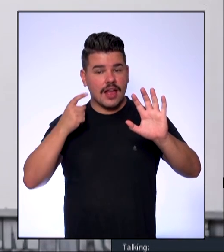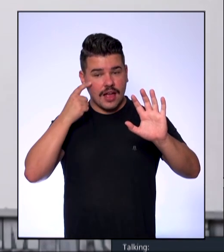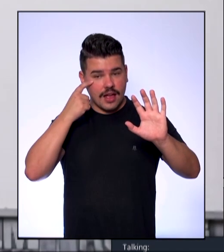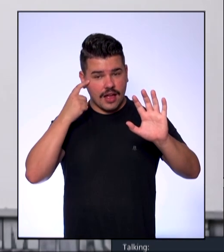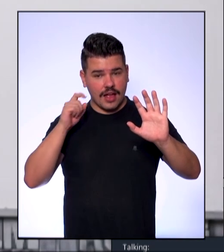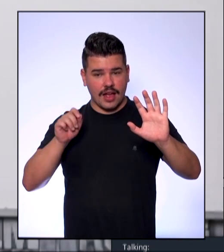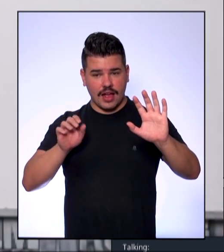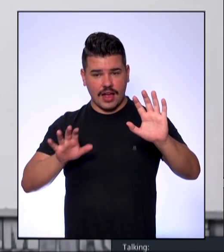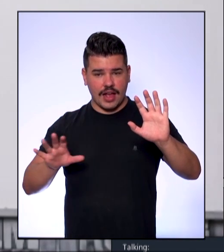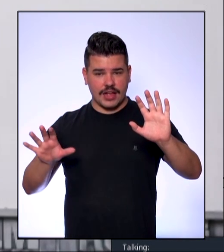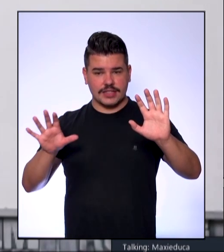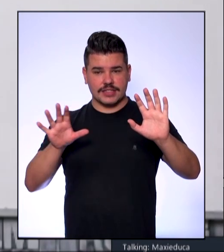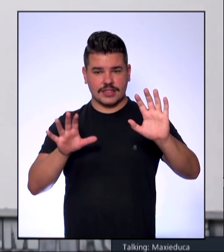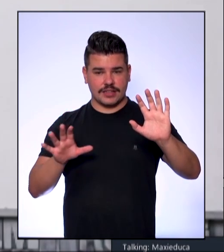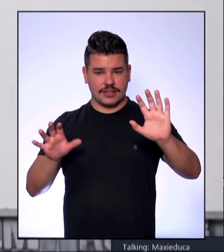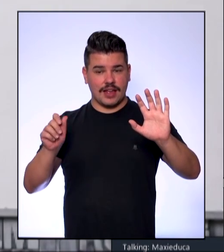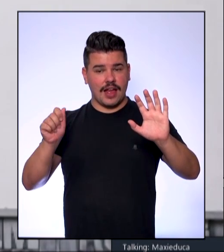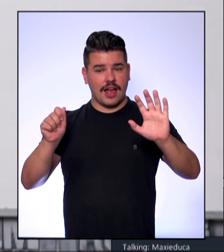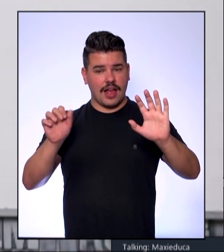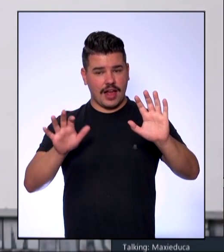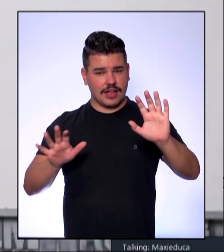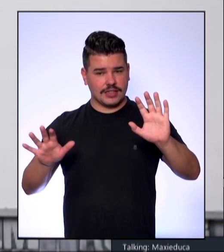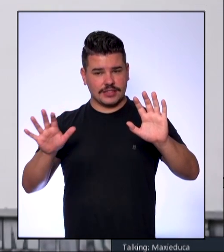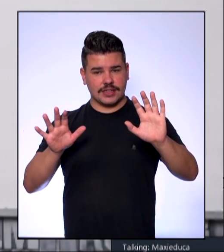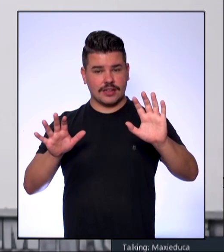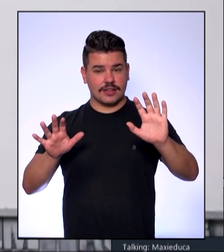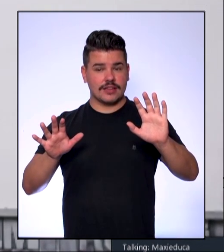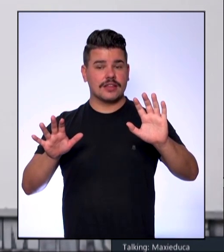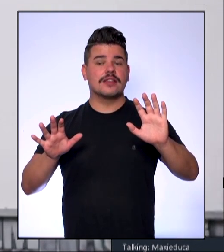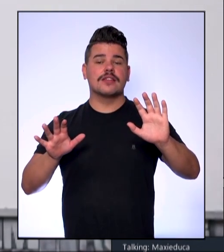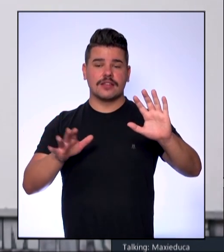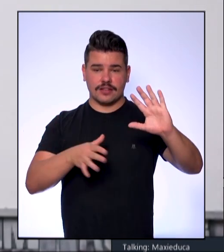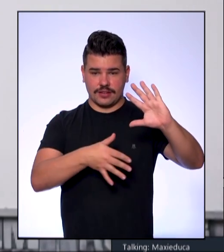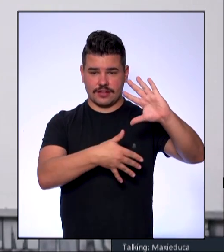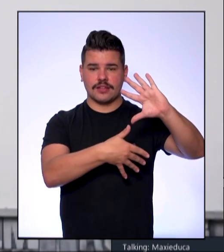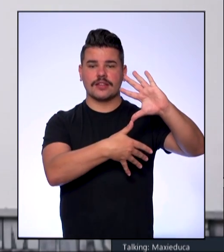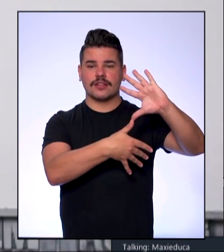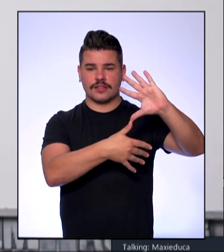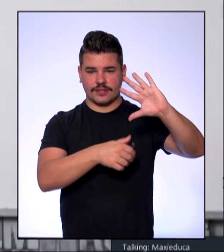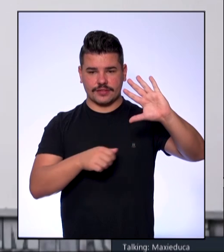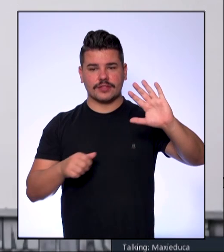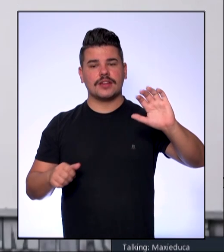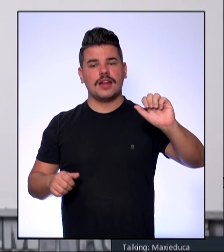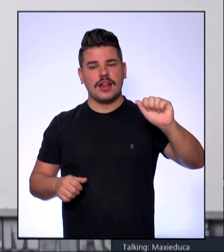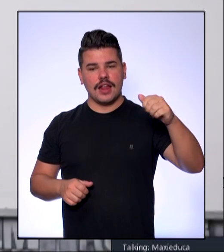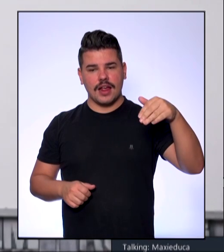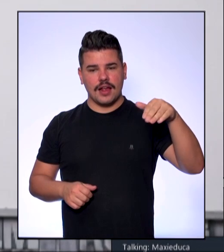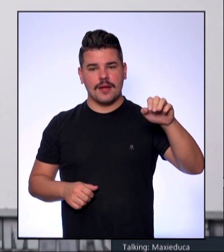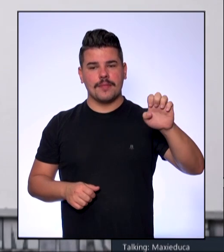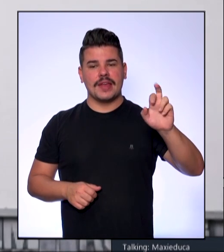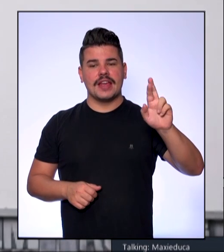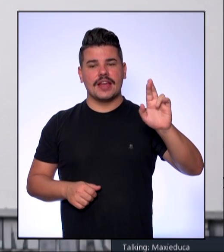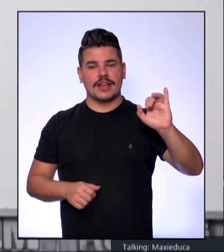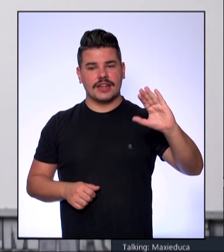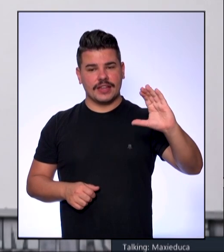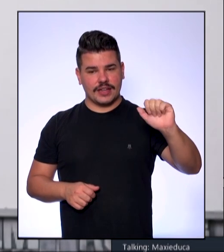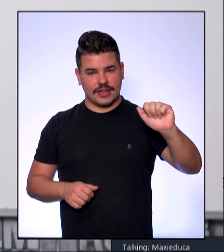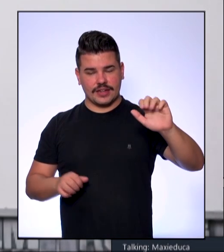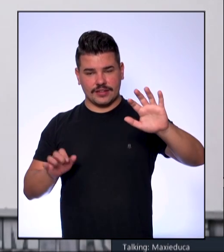América. Como assim, professor? Pela glaciação, nós teremos aqui um